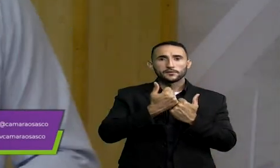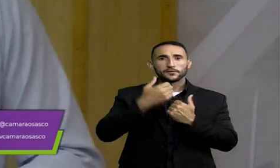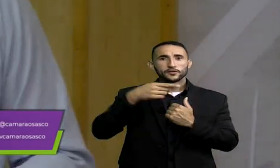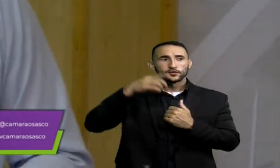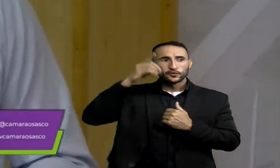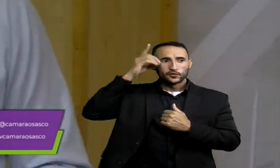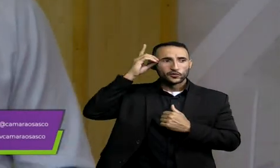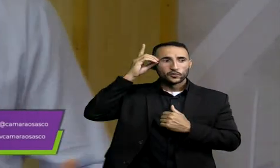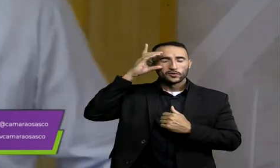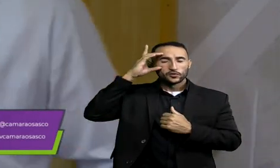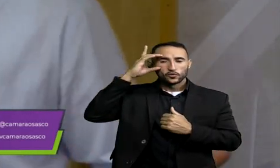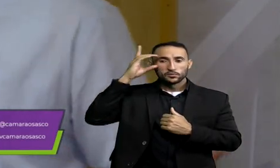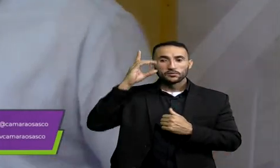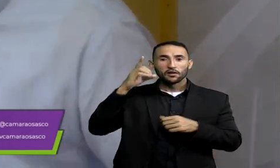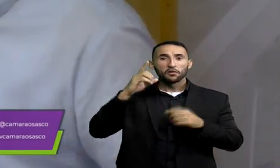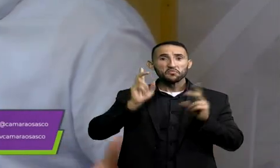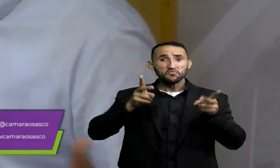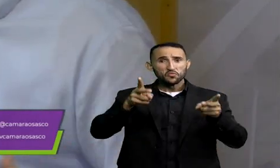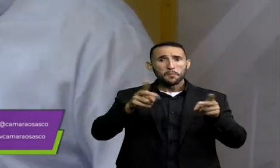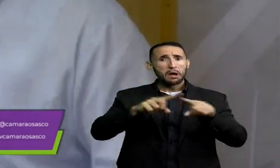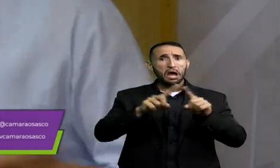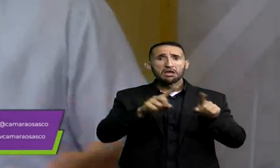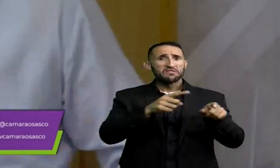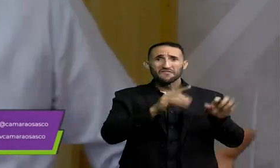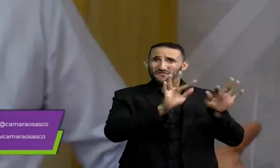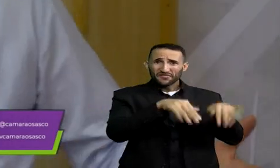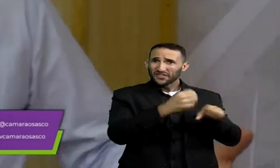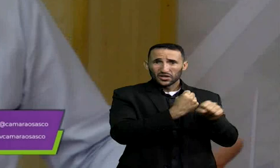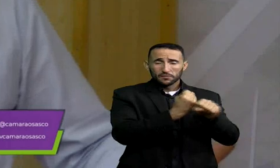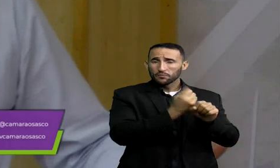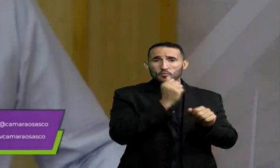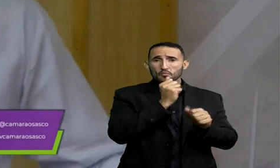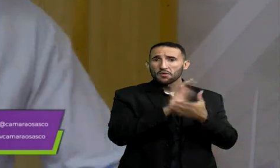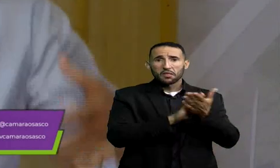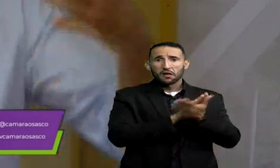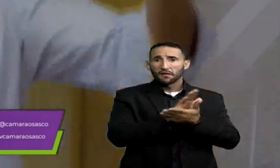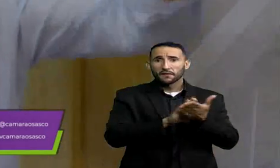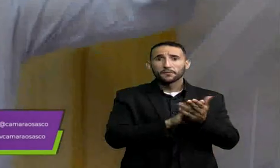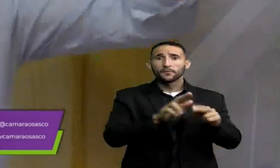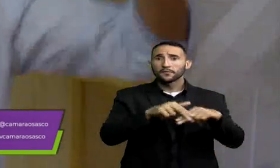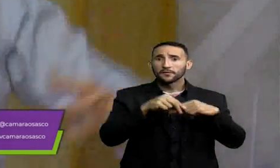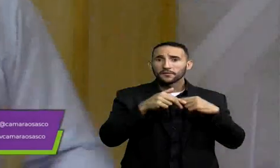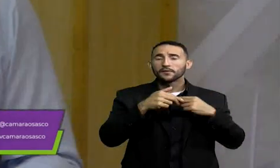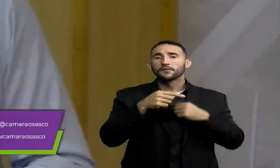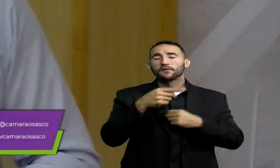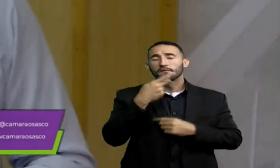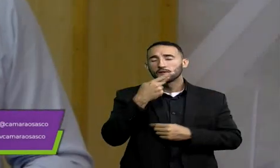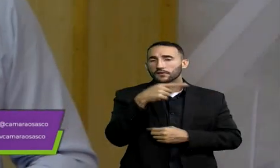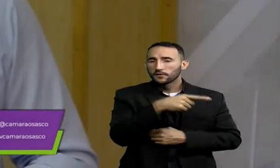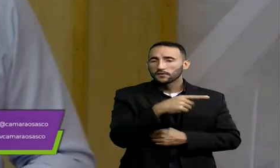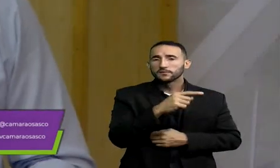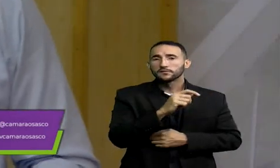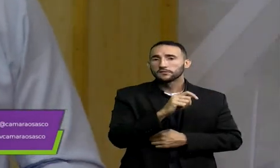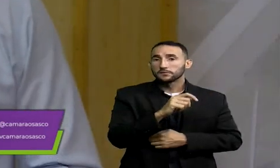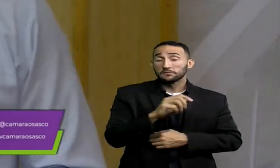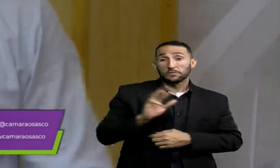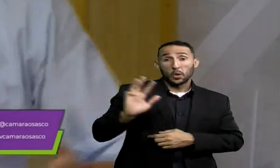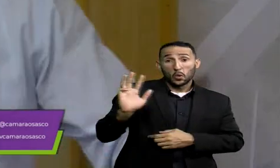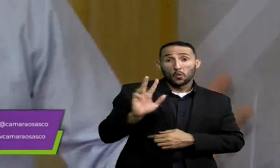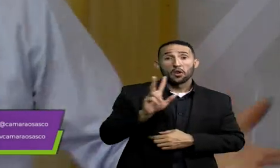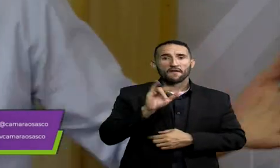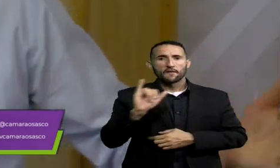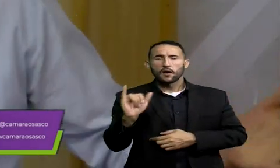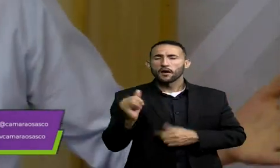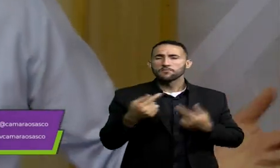universidade federal E aí hoje estão pelas ruas falando que é este Presidente o salvador da pátria que